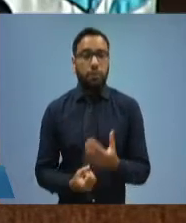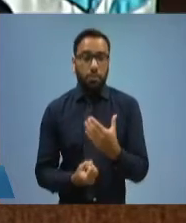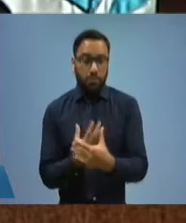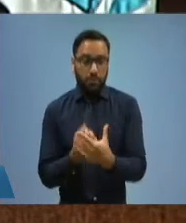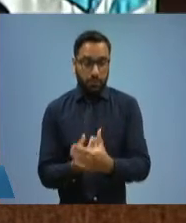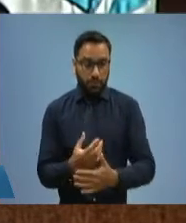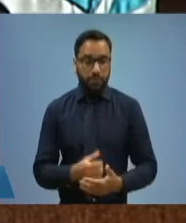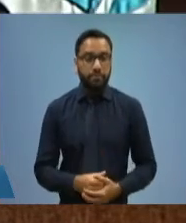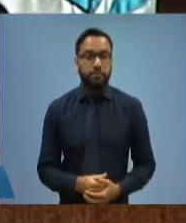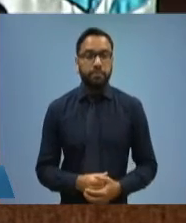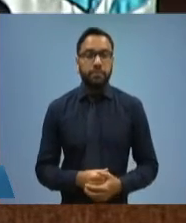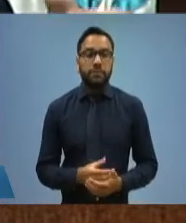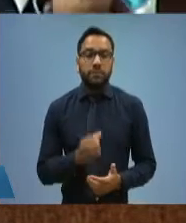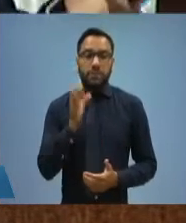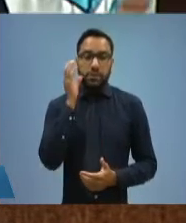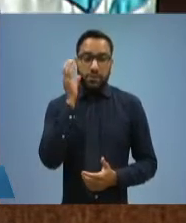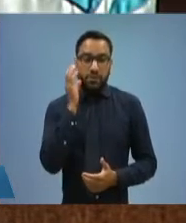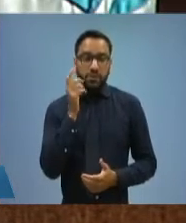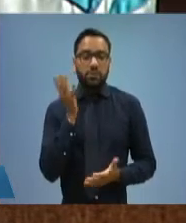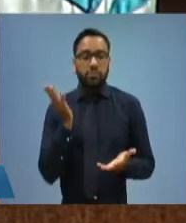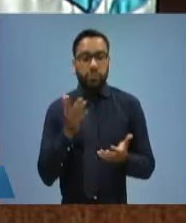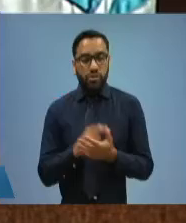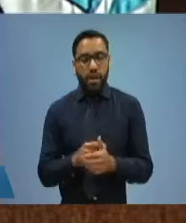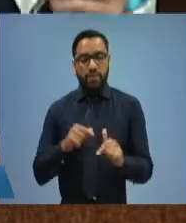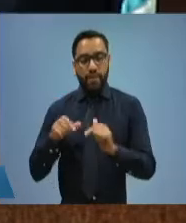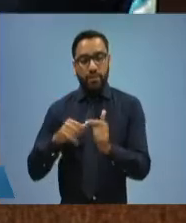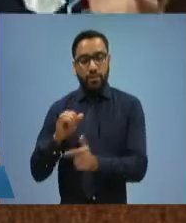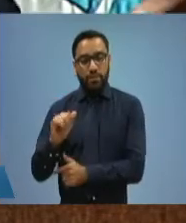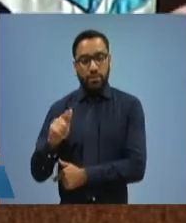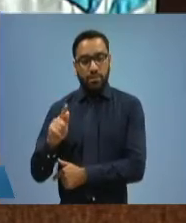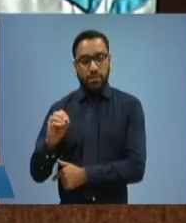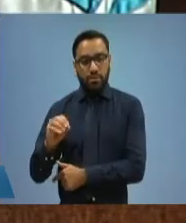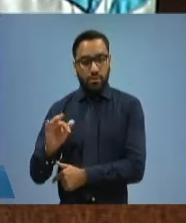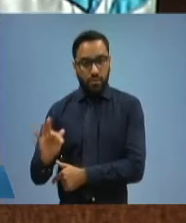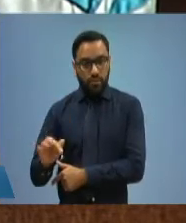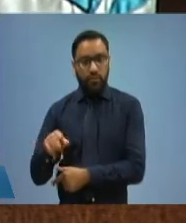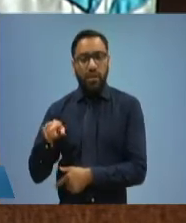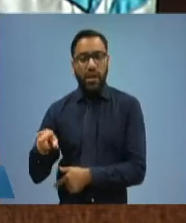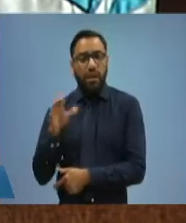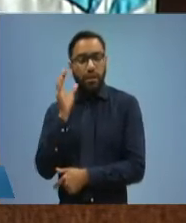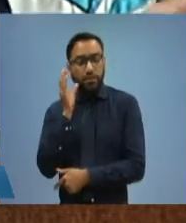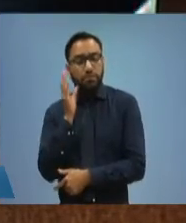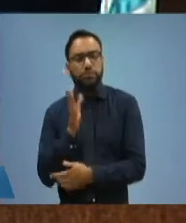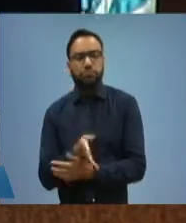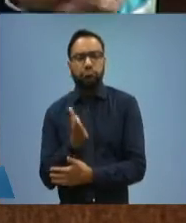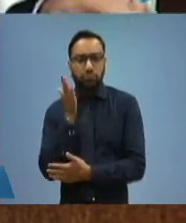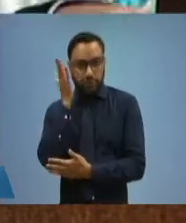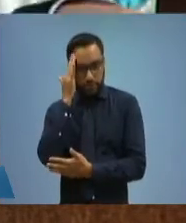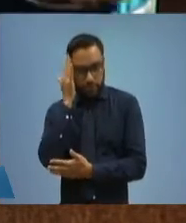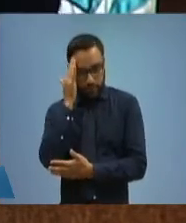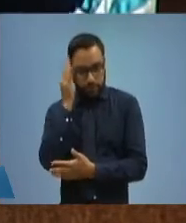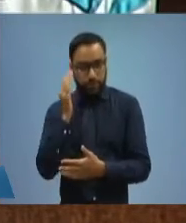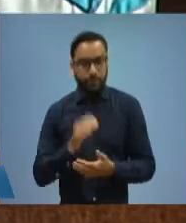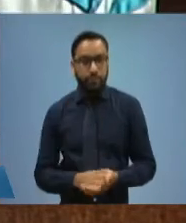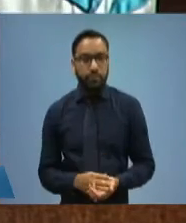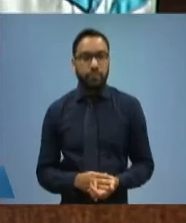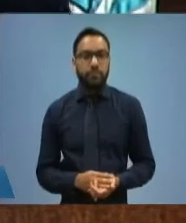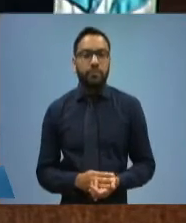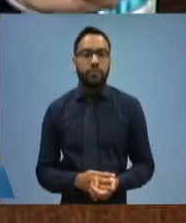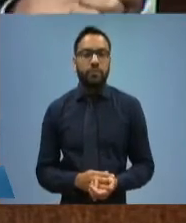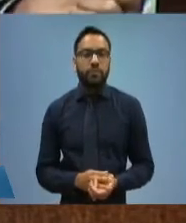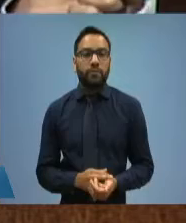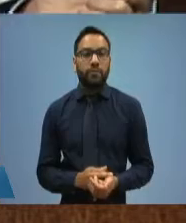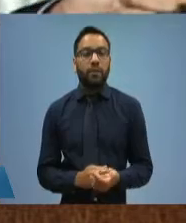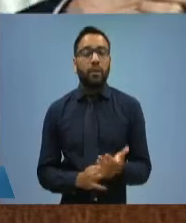foi superintendente do IGEOF, o vereador Claudinei ele acompanha muito essa pauta. Esse projeto de lei que